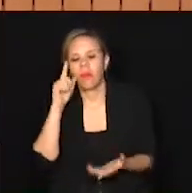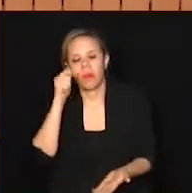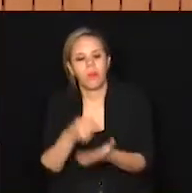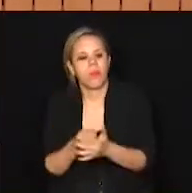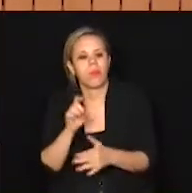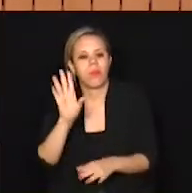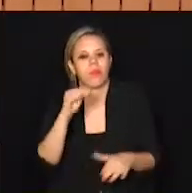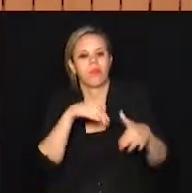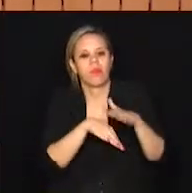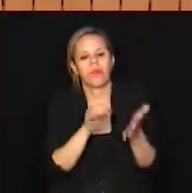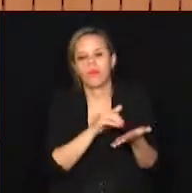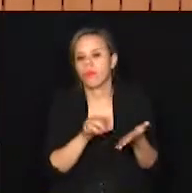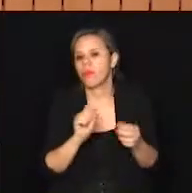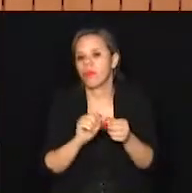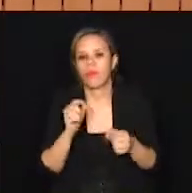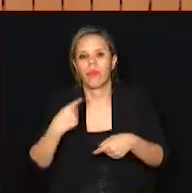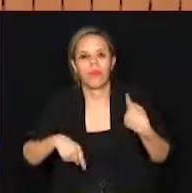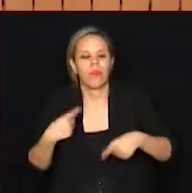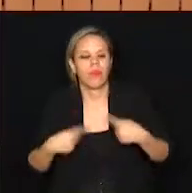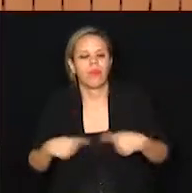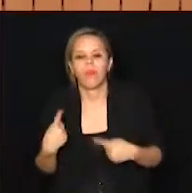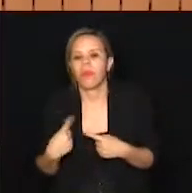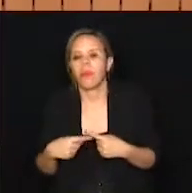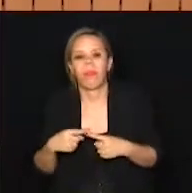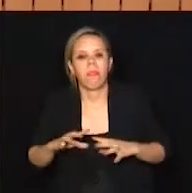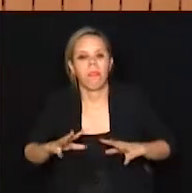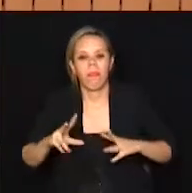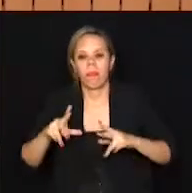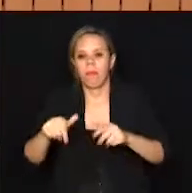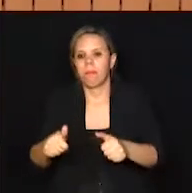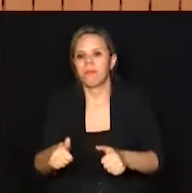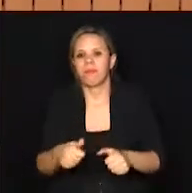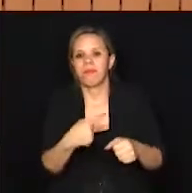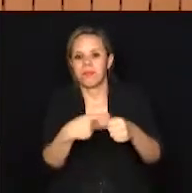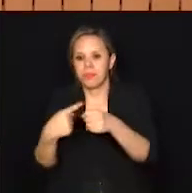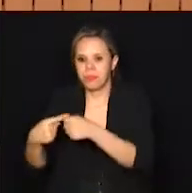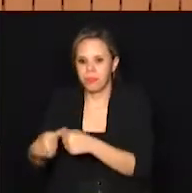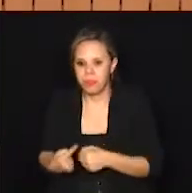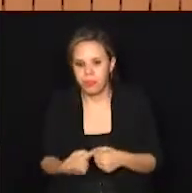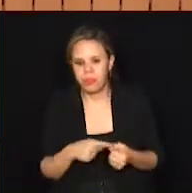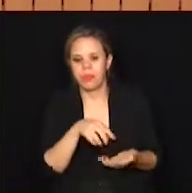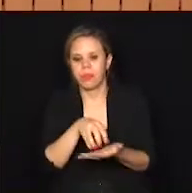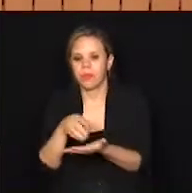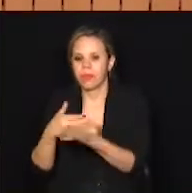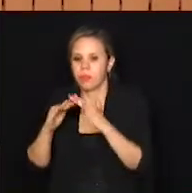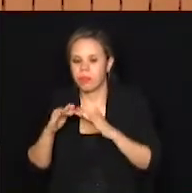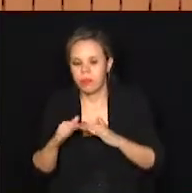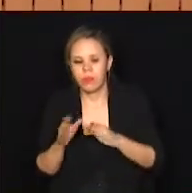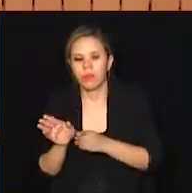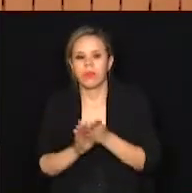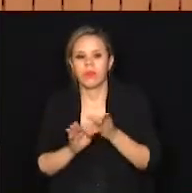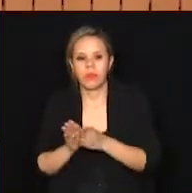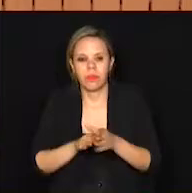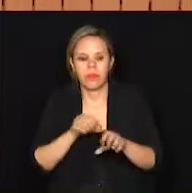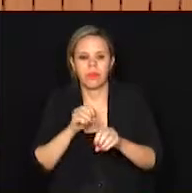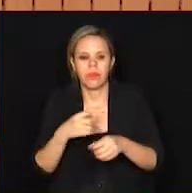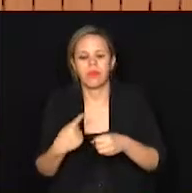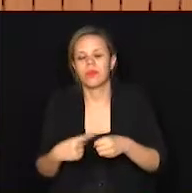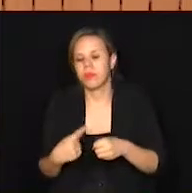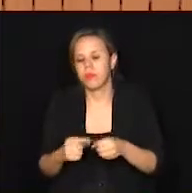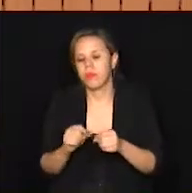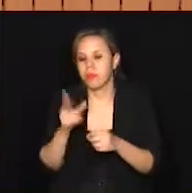nos gabinetes e não foi feita uma discussão com toda a rede? Os conselhos das escolas e o Conselho Municipal de Educação